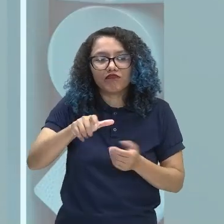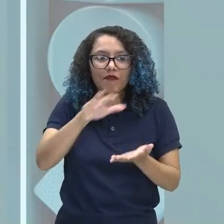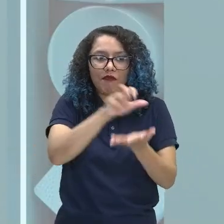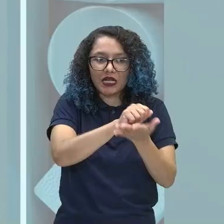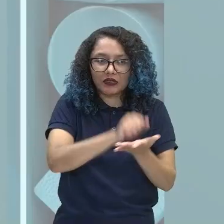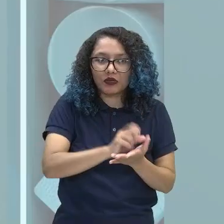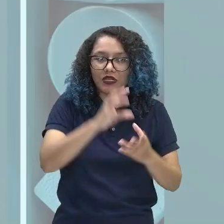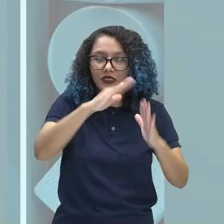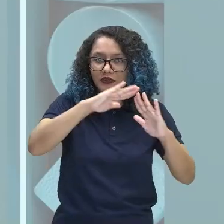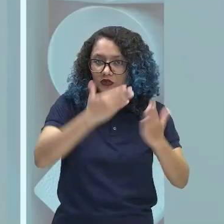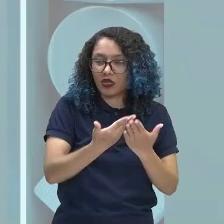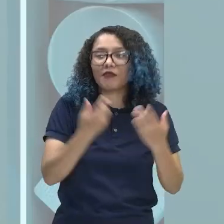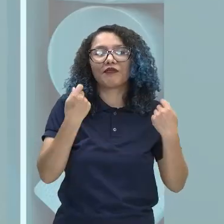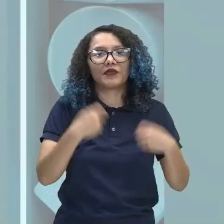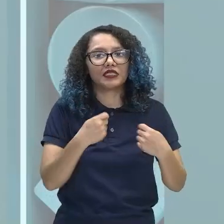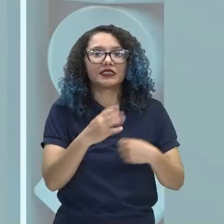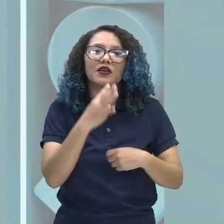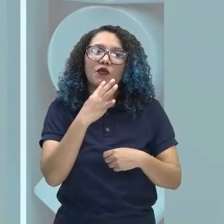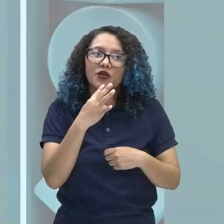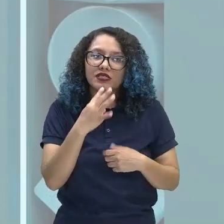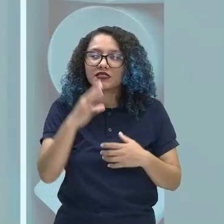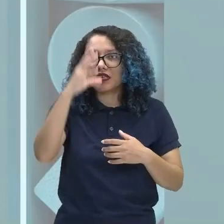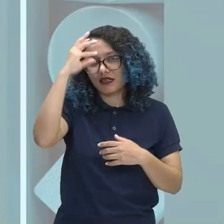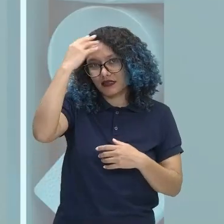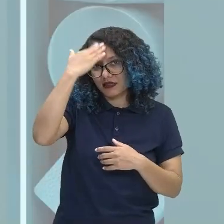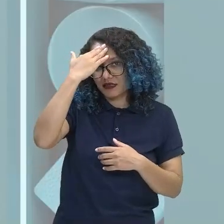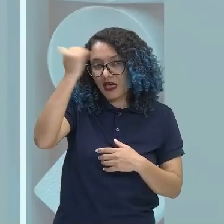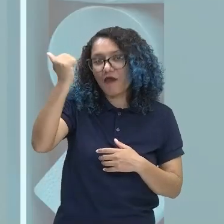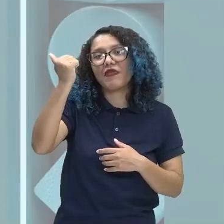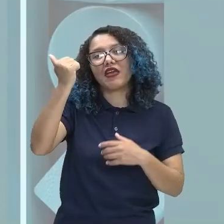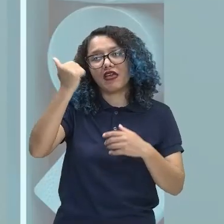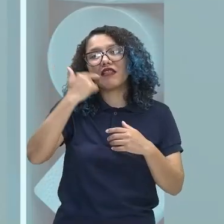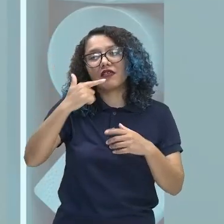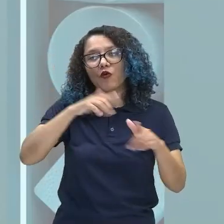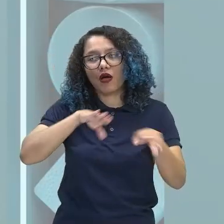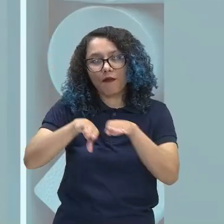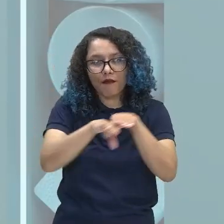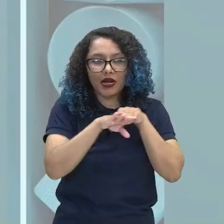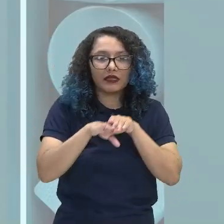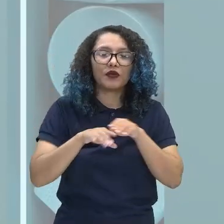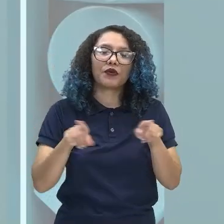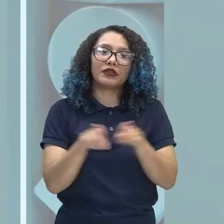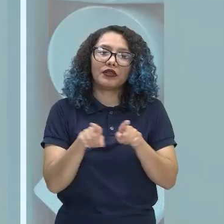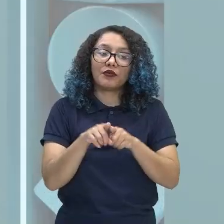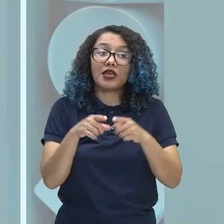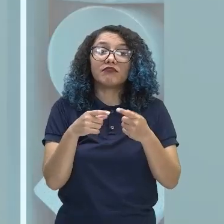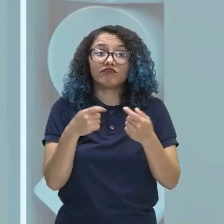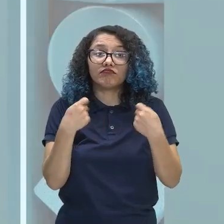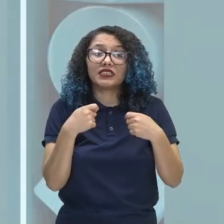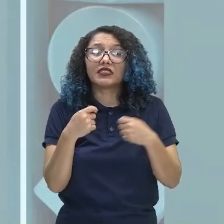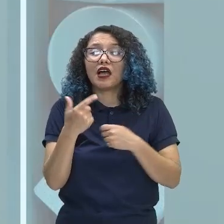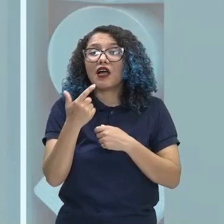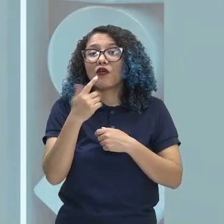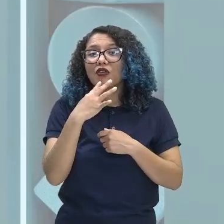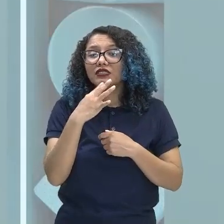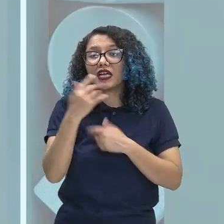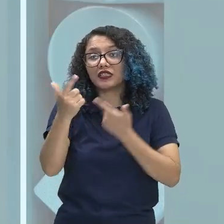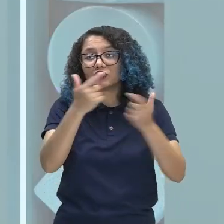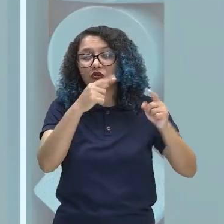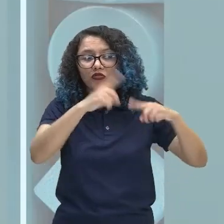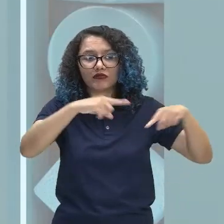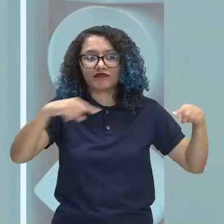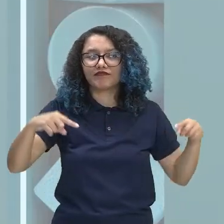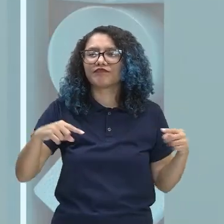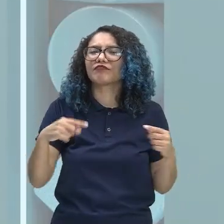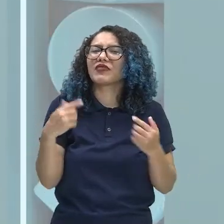da língua padrão. E é claro, além da língua padrão, ele também precisa conhecer essas variações, por que elas